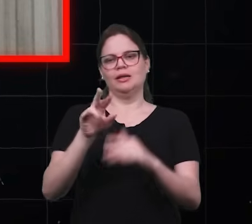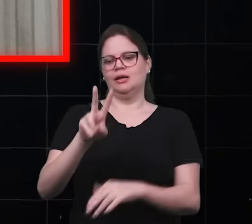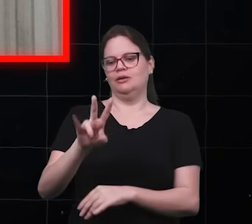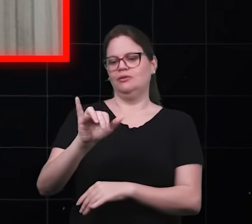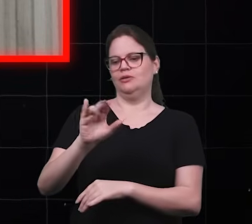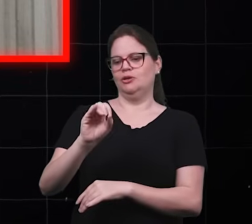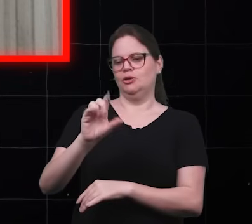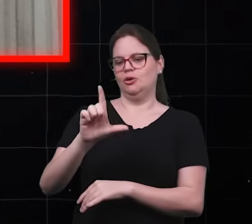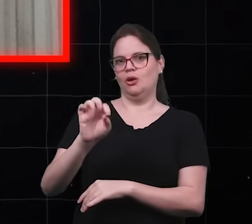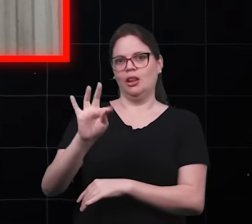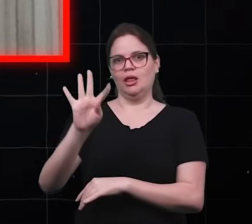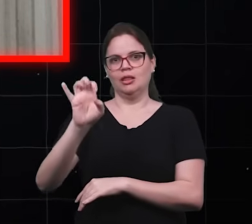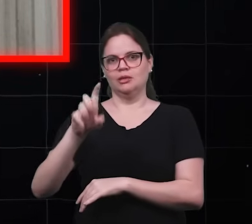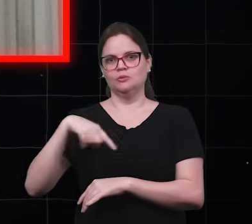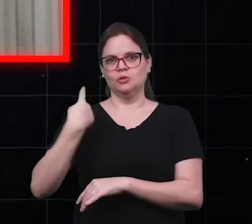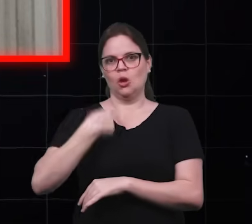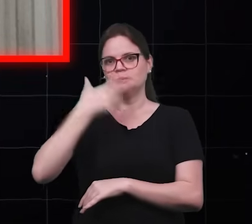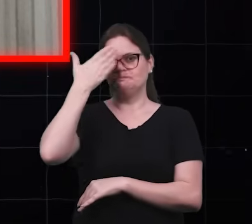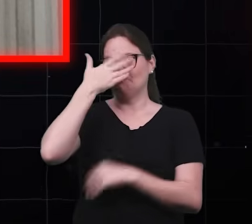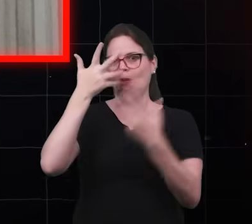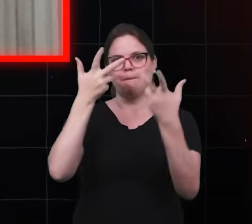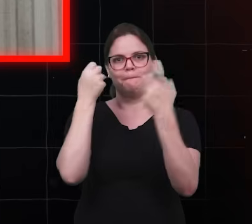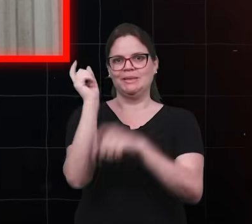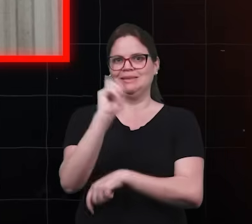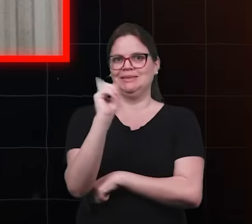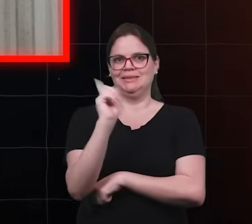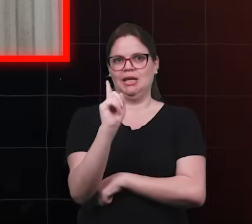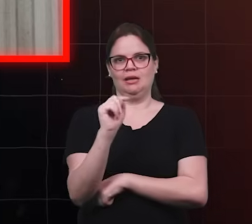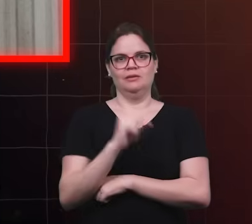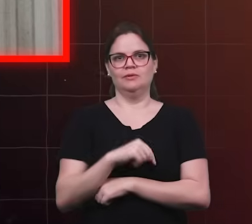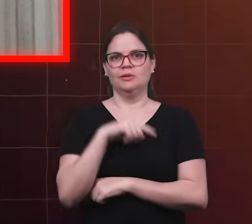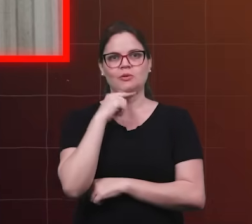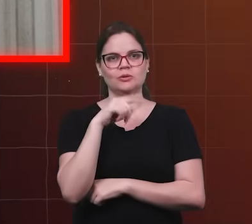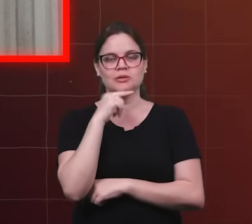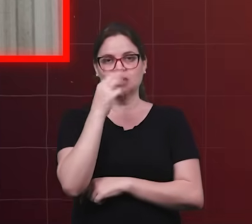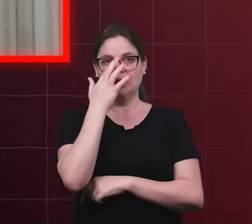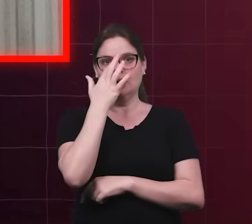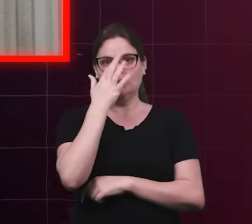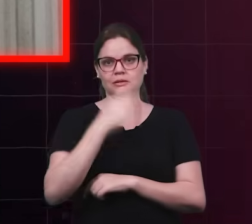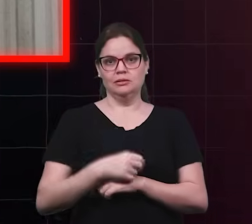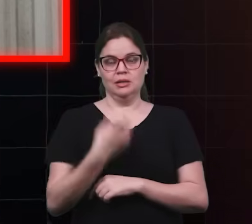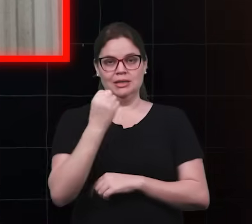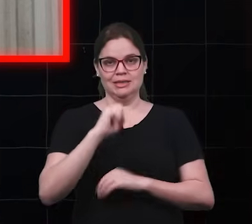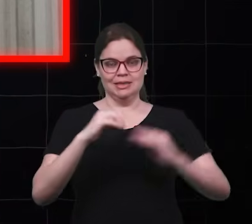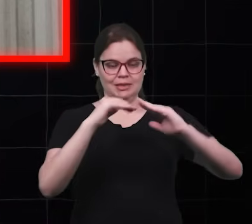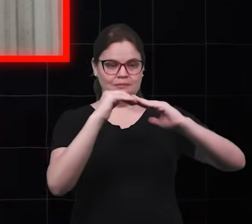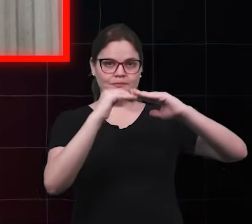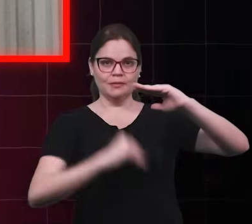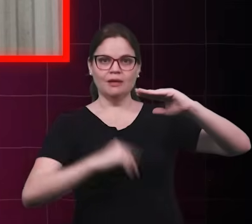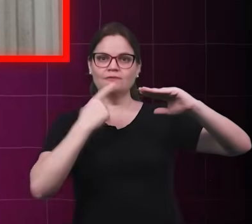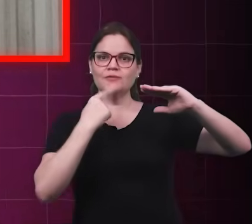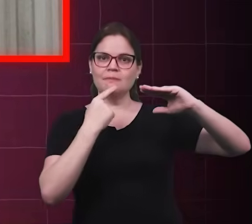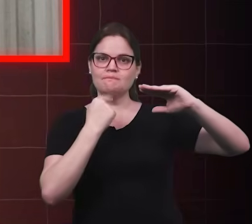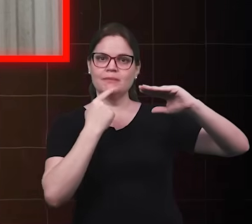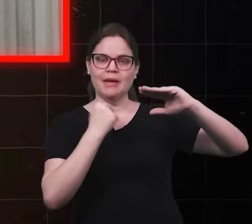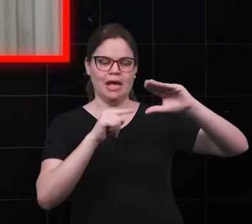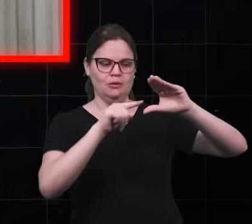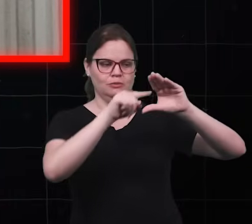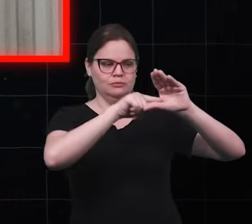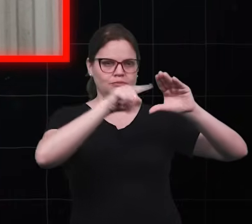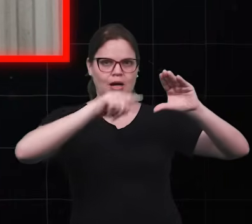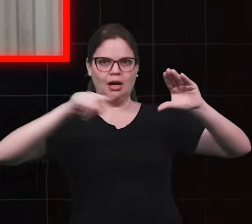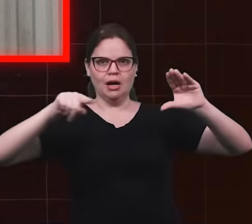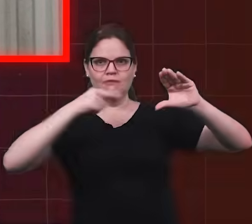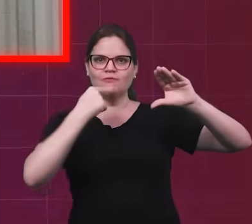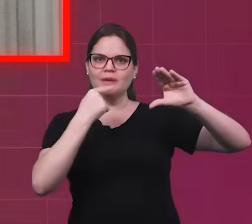Então a gente não pode ver a luz abaixo do vermelho, que nós chamamos de